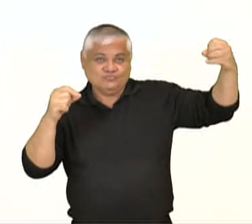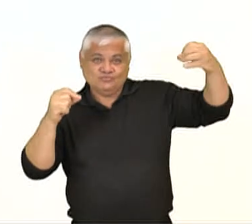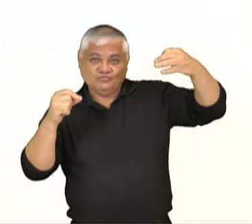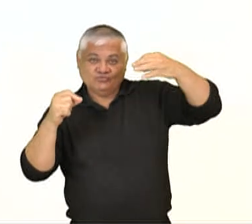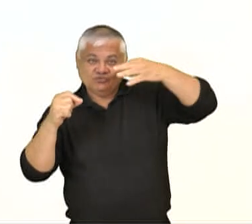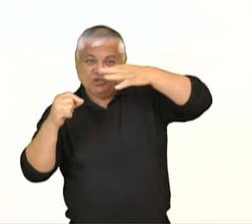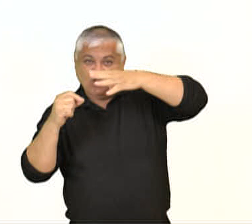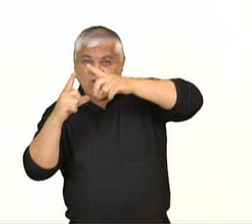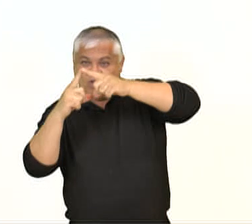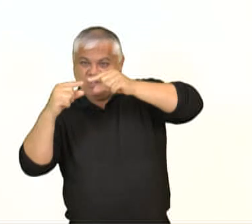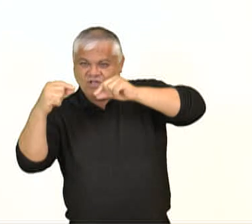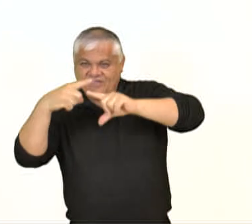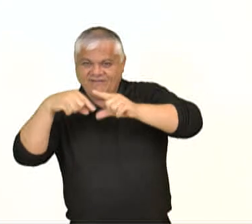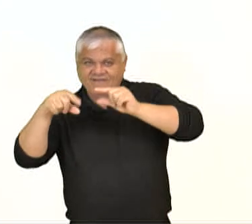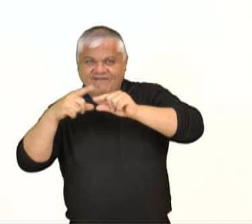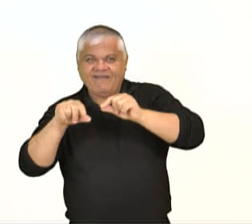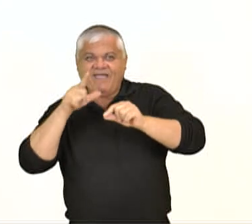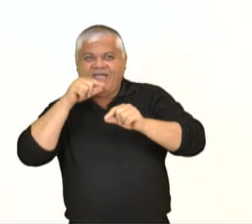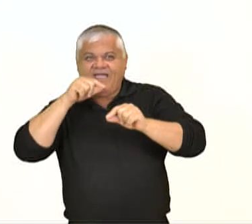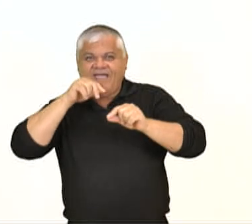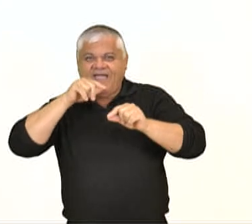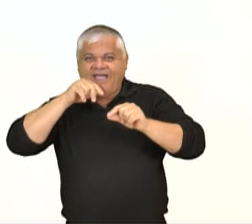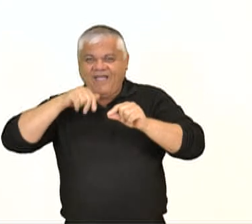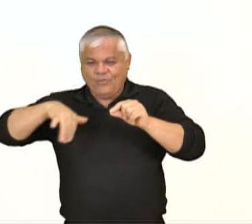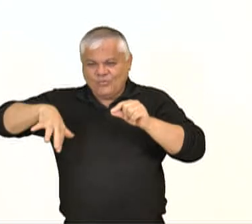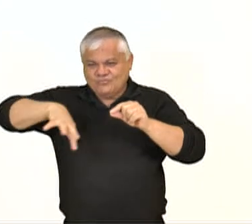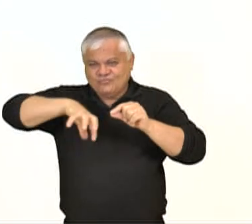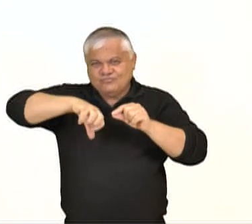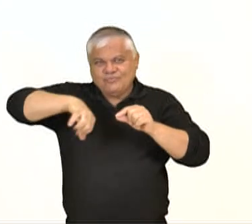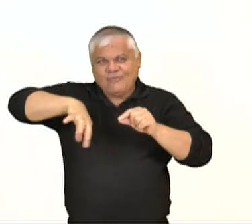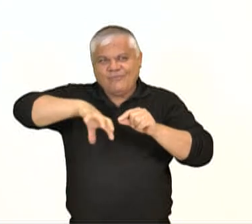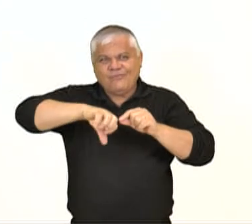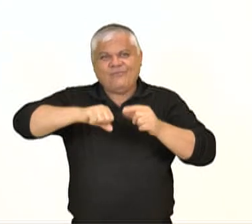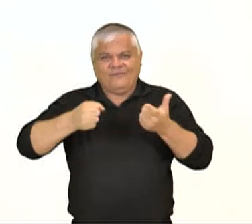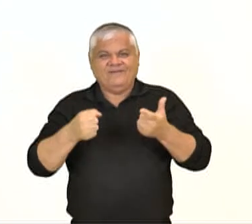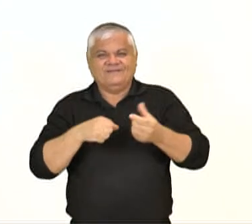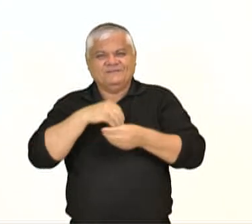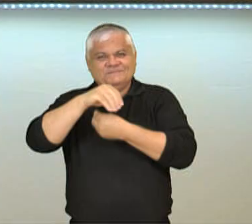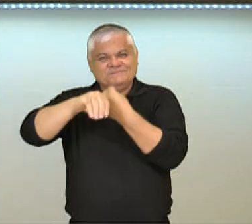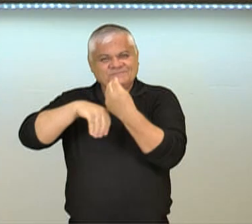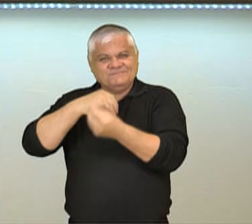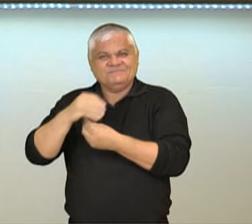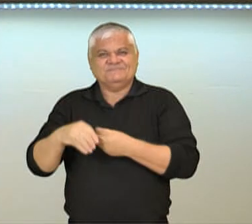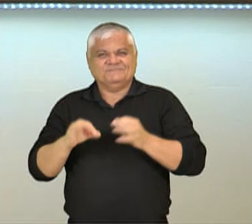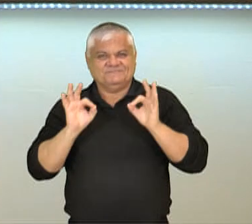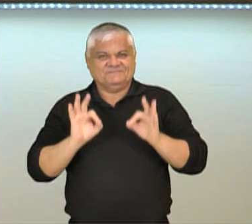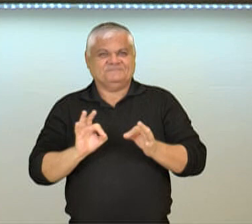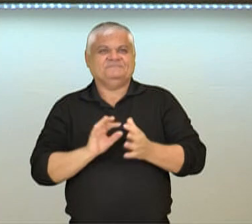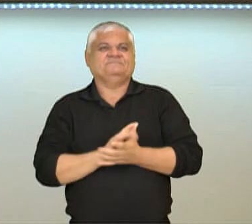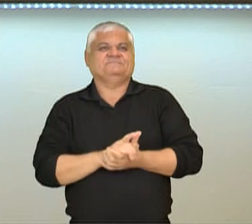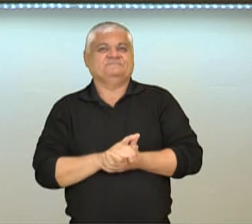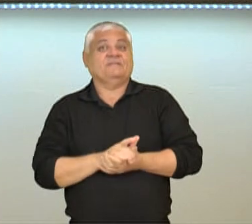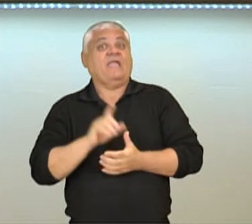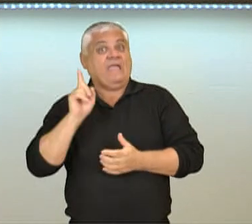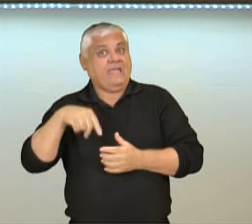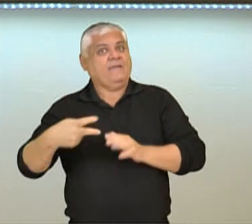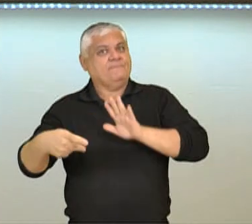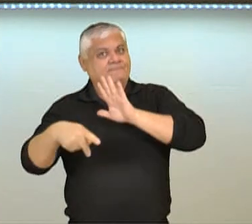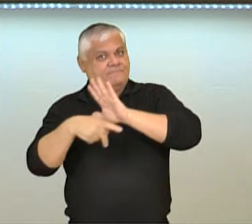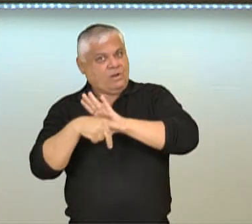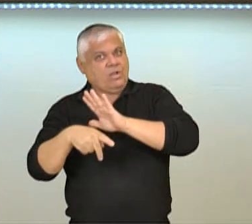entrando, água entrando, CO2 entrando e a liberação de O2 e do açúcar, ok, minha gente?